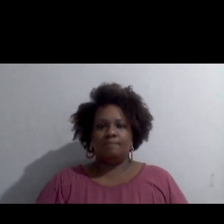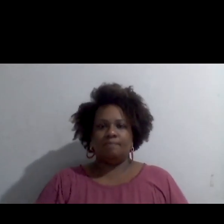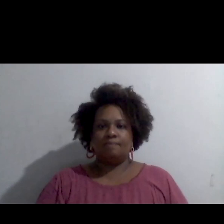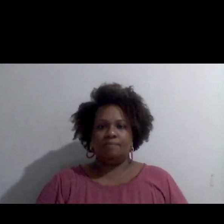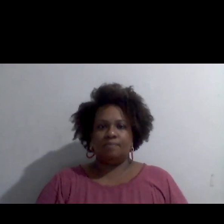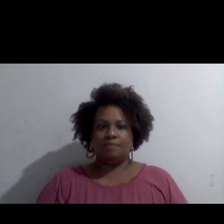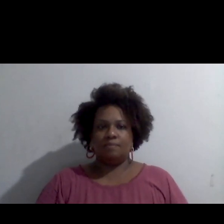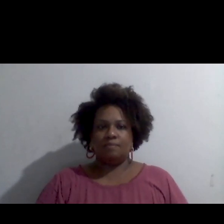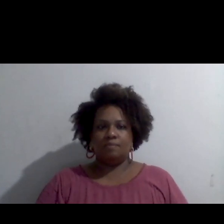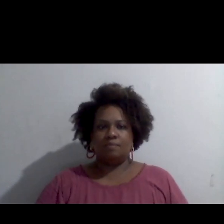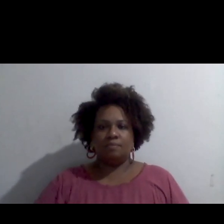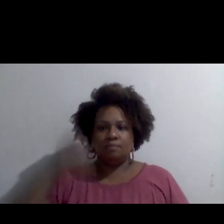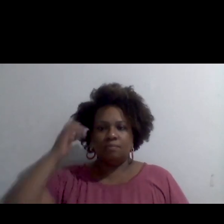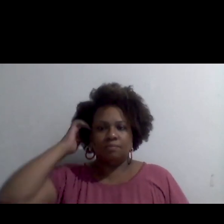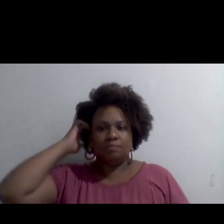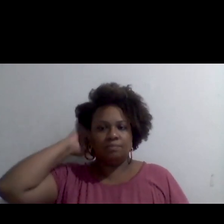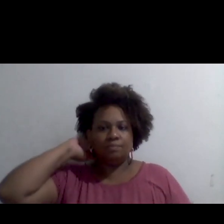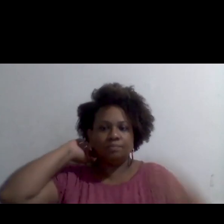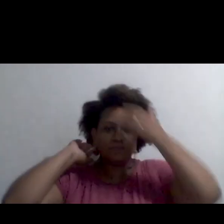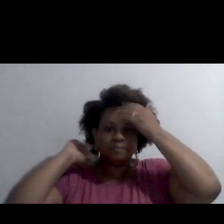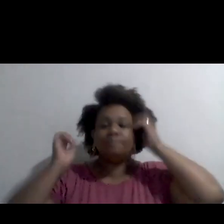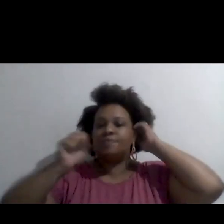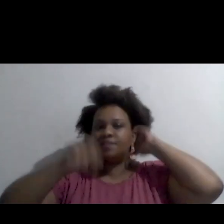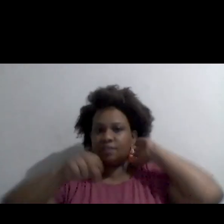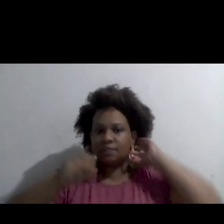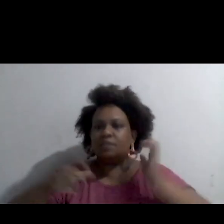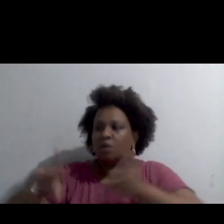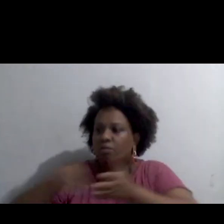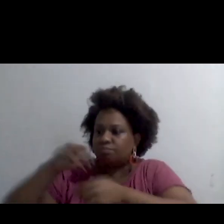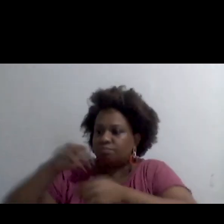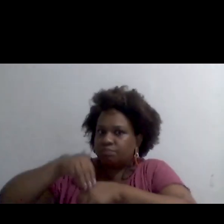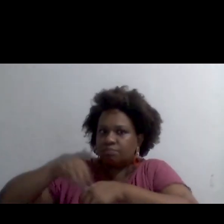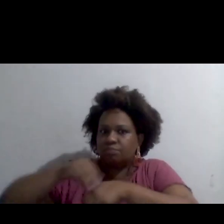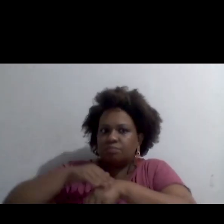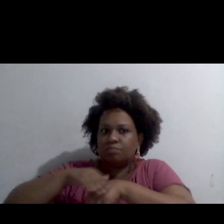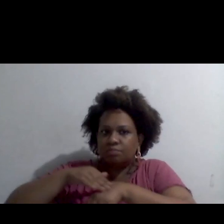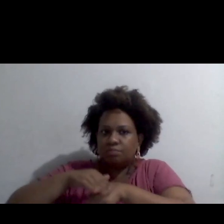É isso que eu estou falando, a gente está nesse momento de levantamento, e aí...